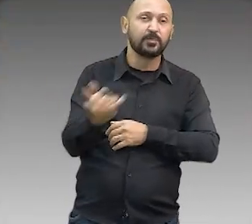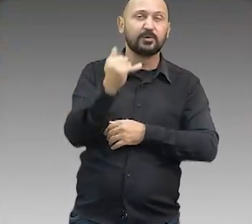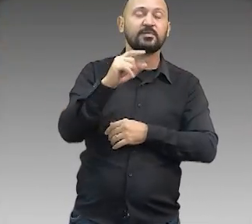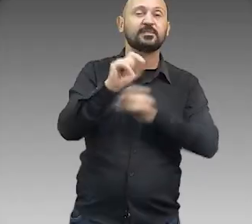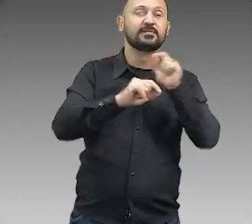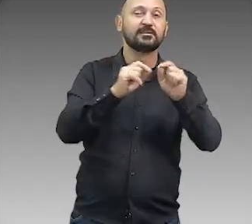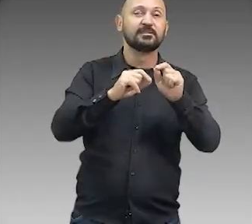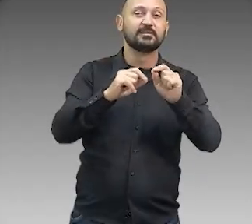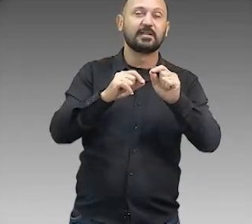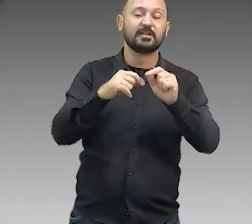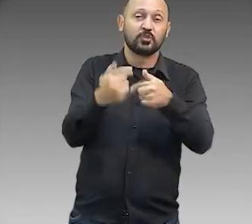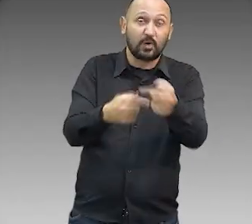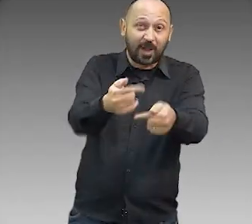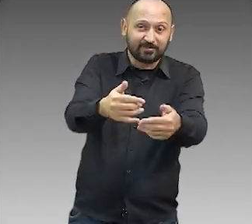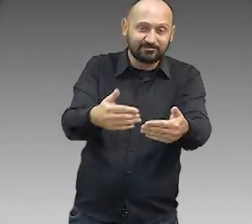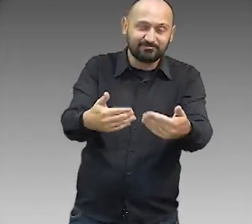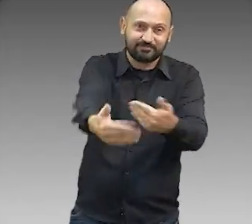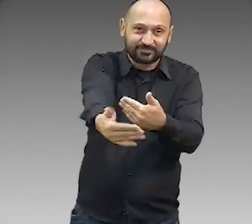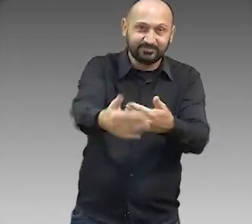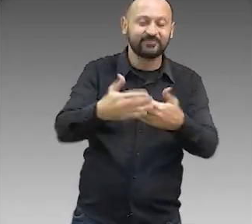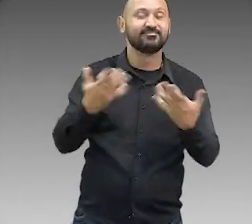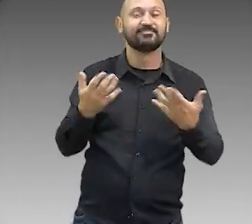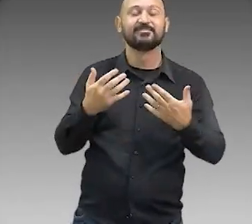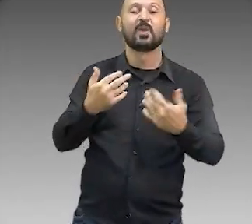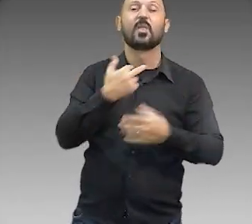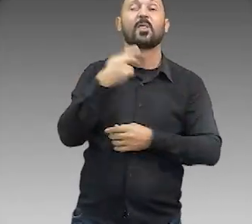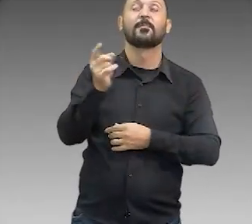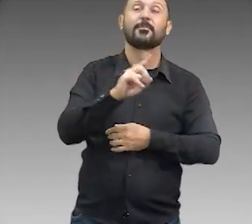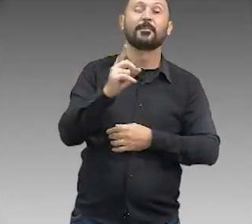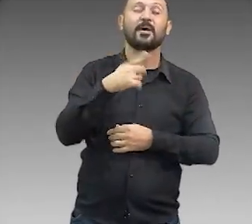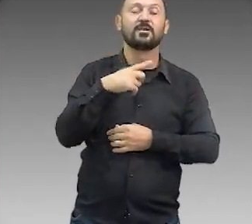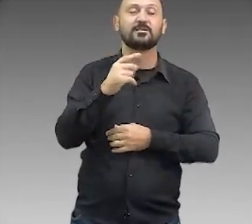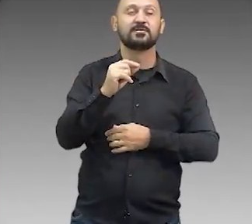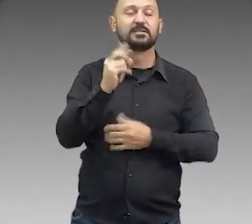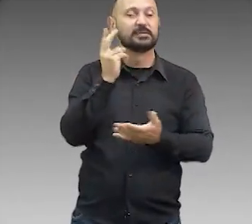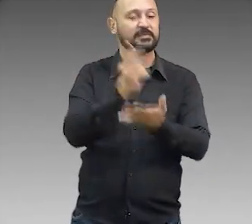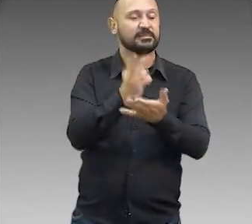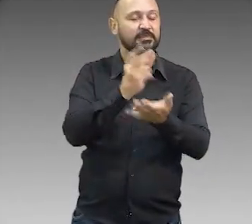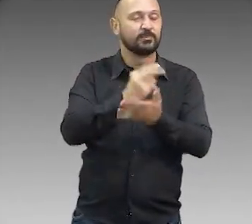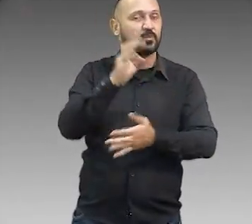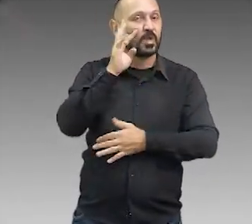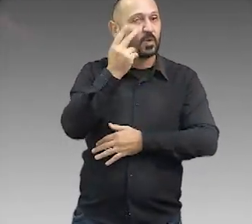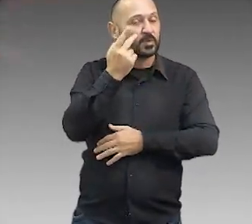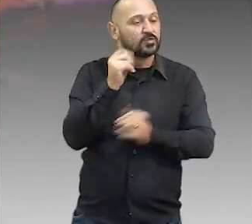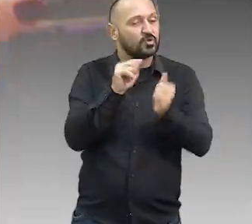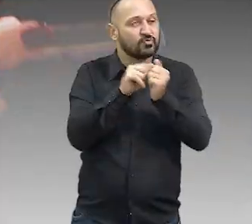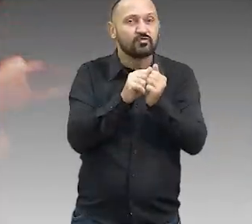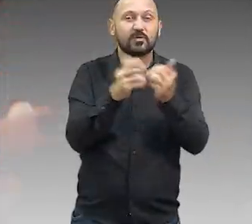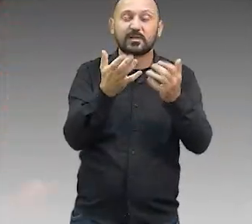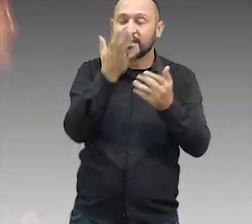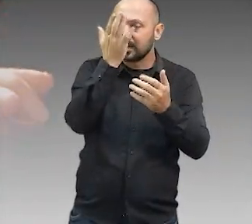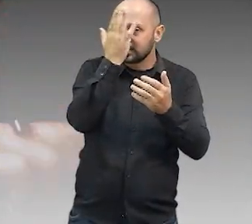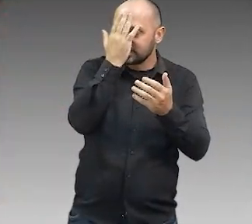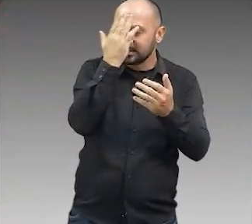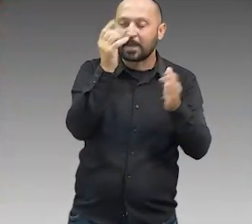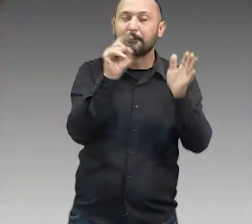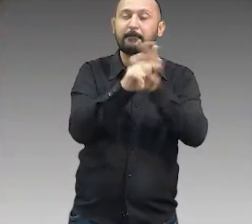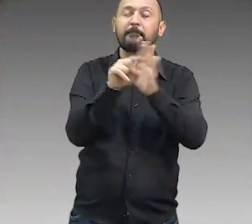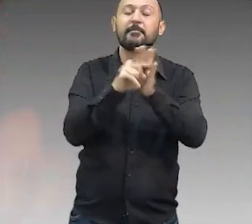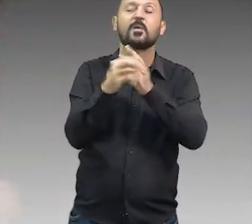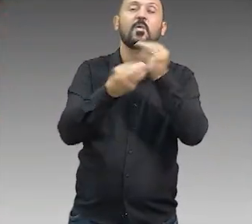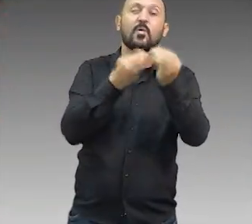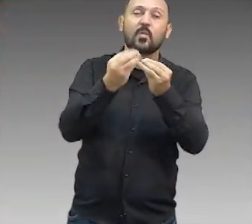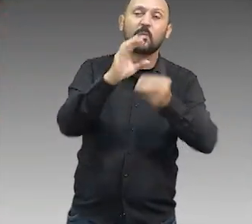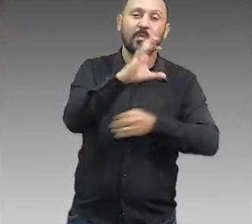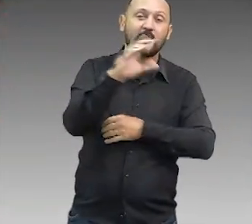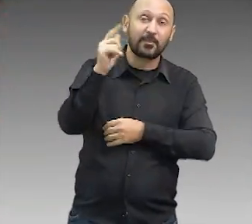está deixando um legado. Né? Então a gente não pode deixar de enaltecer e reconhecer isso com o senhor. E eu gostaria de saber muito, né,